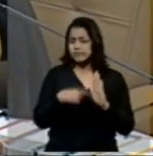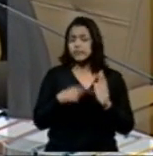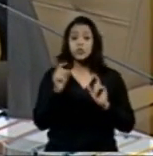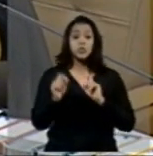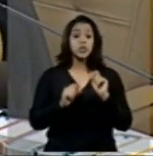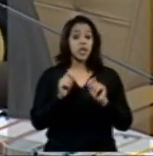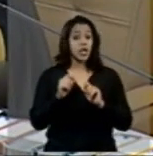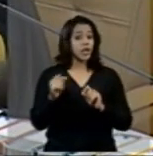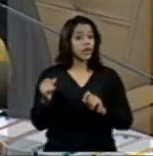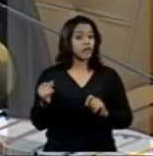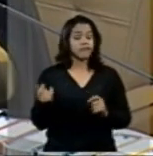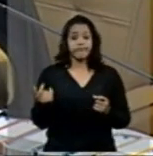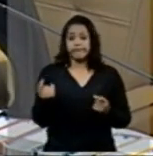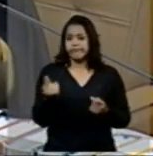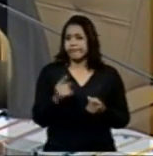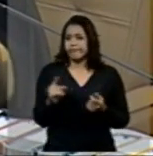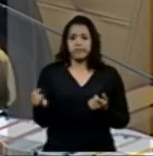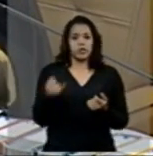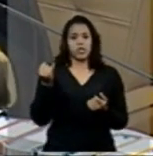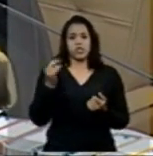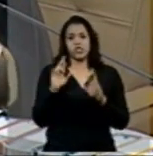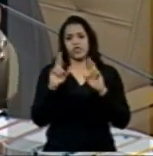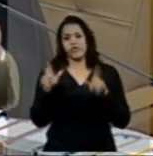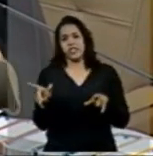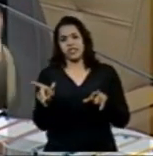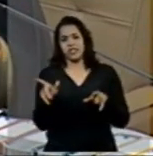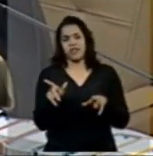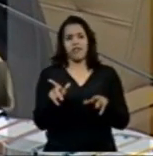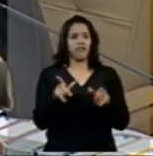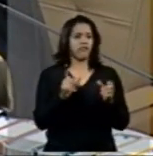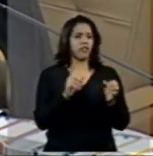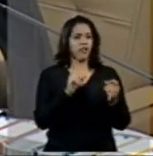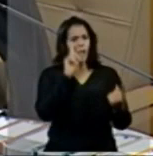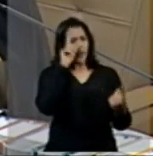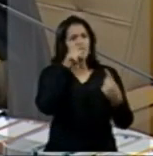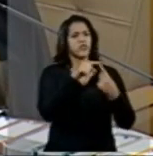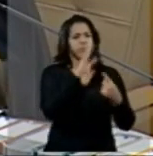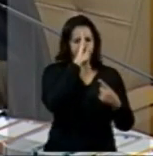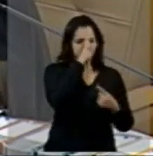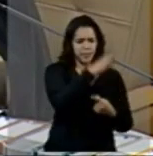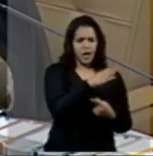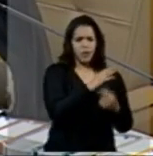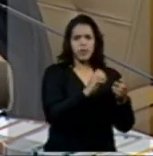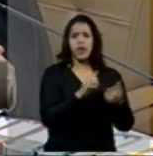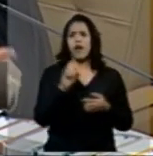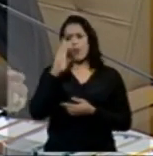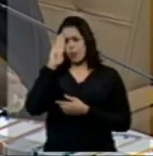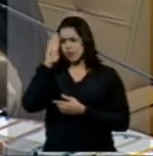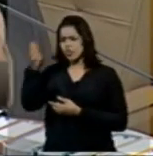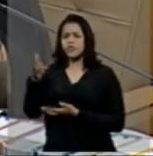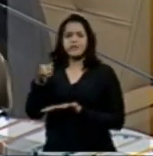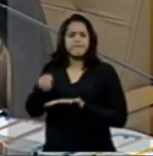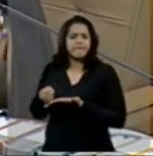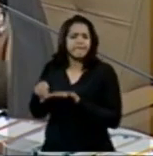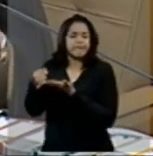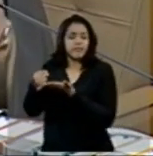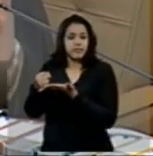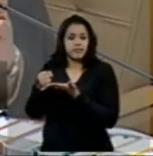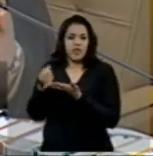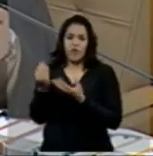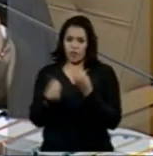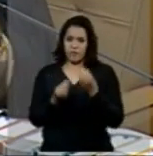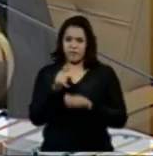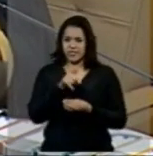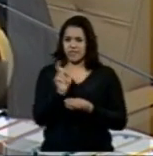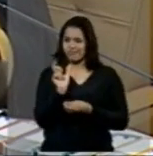foi irrelevante a distinção entre atividades meio e fim, que se quedaram igualmente inadmitidas, como